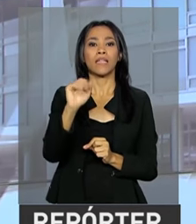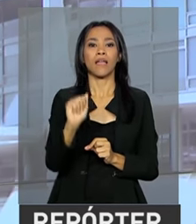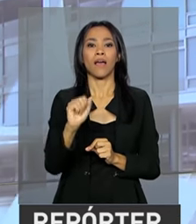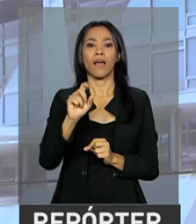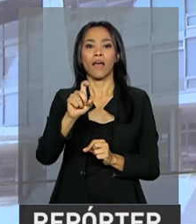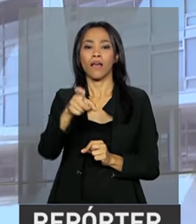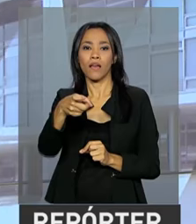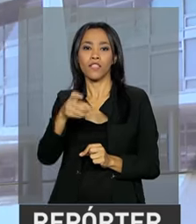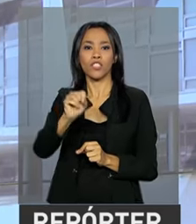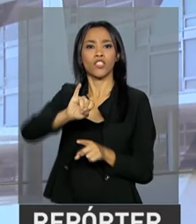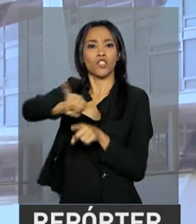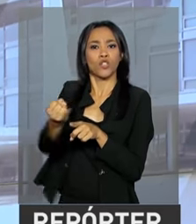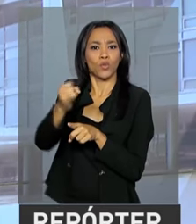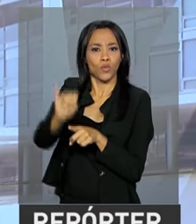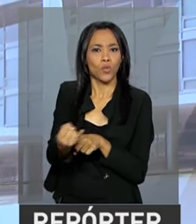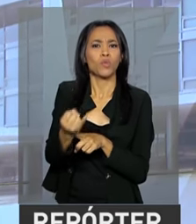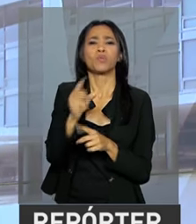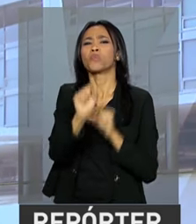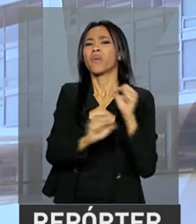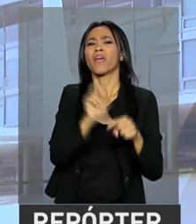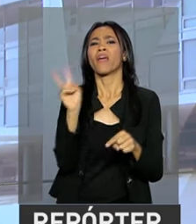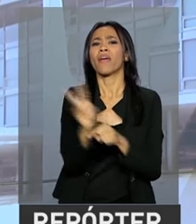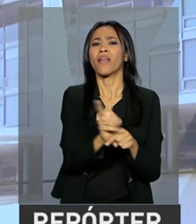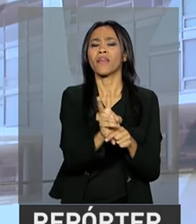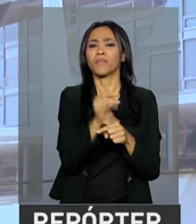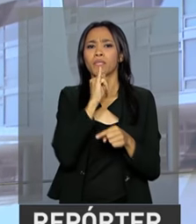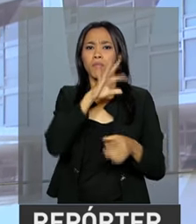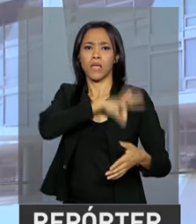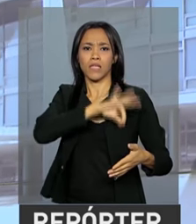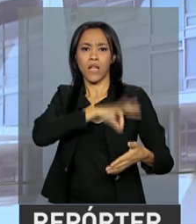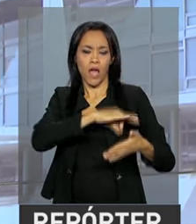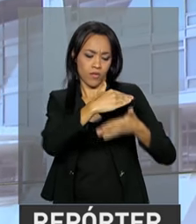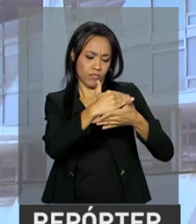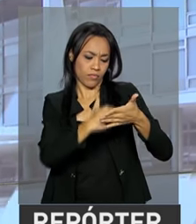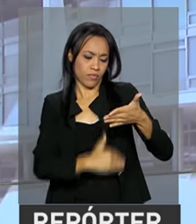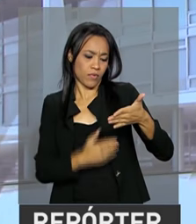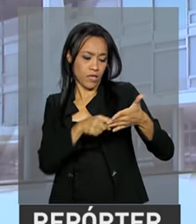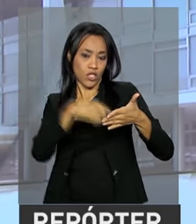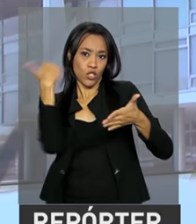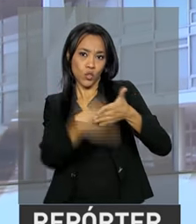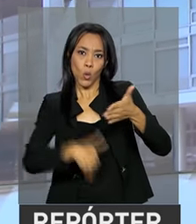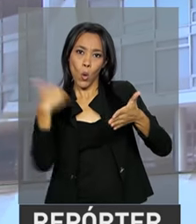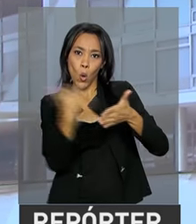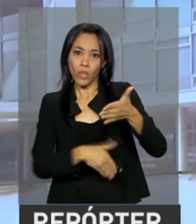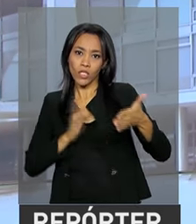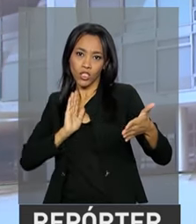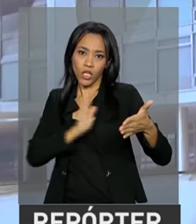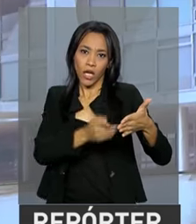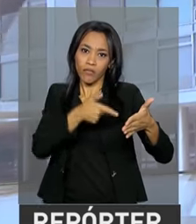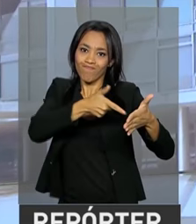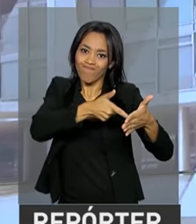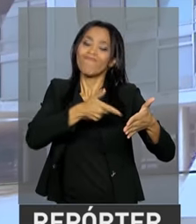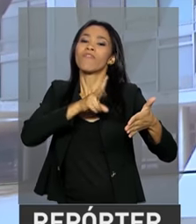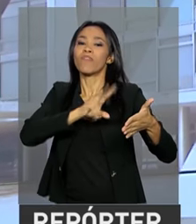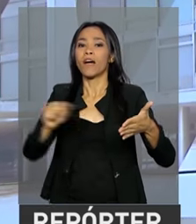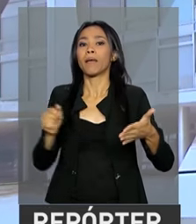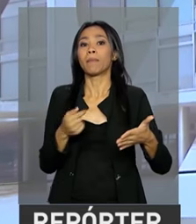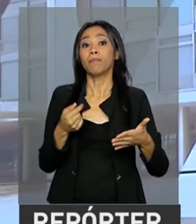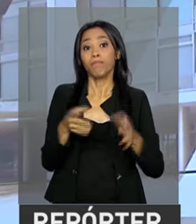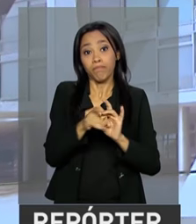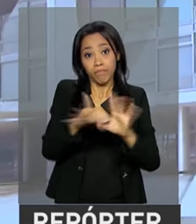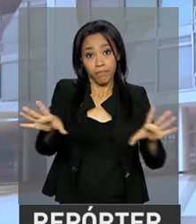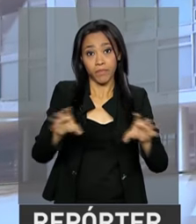consignados aqueles contado em folha de pagamento vai permitir que servidores públicos aposentados e